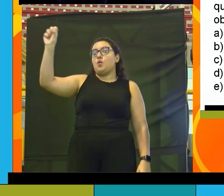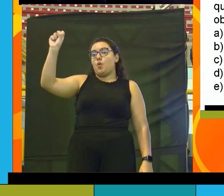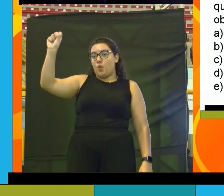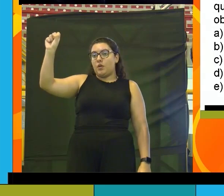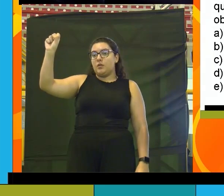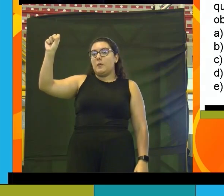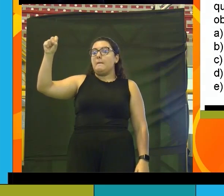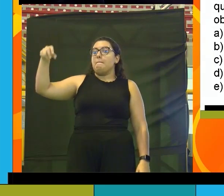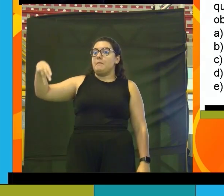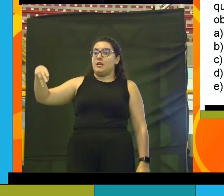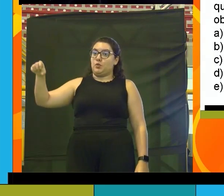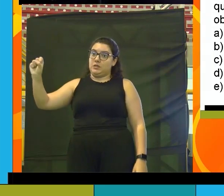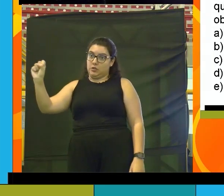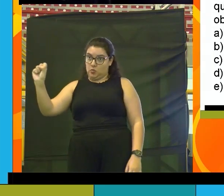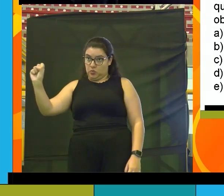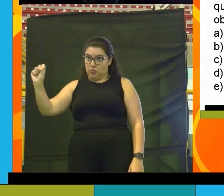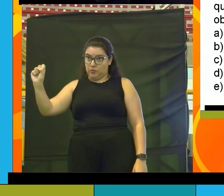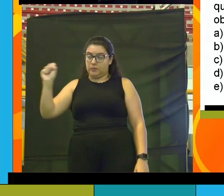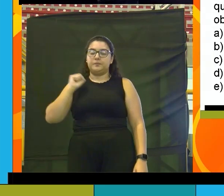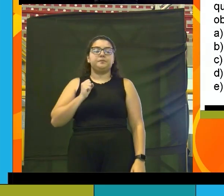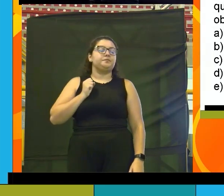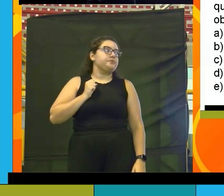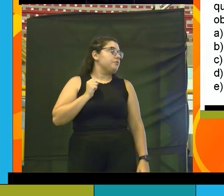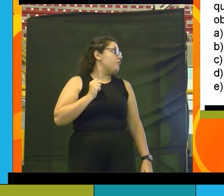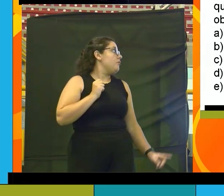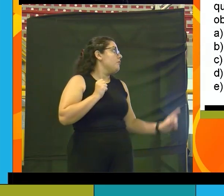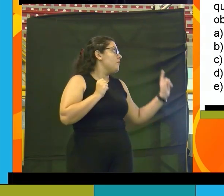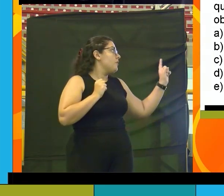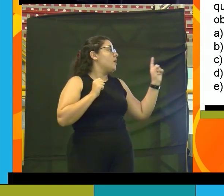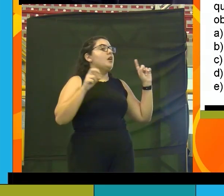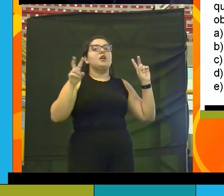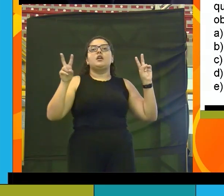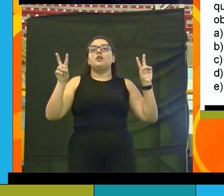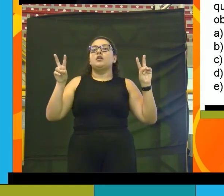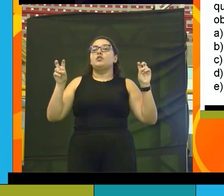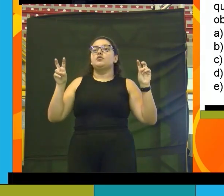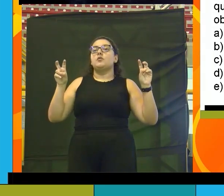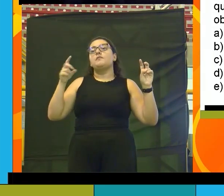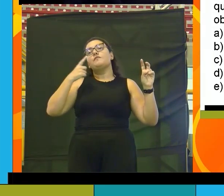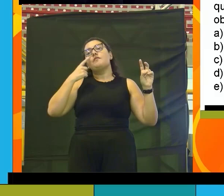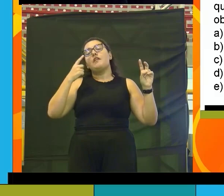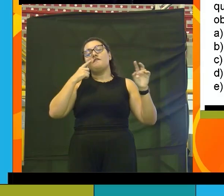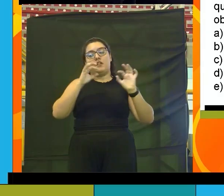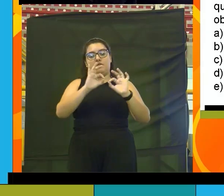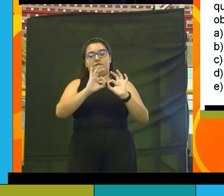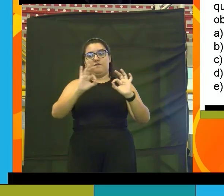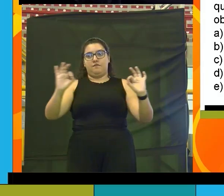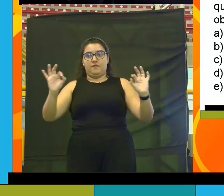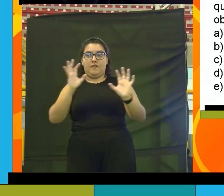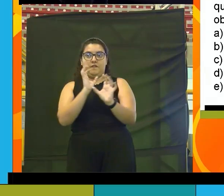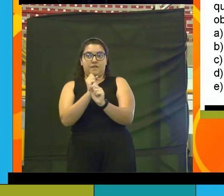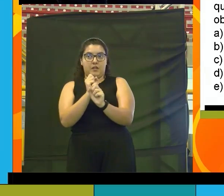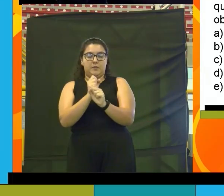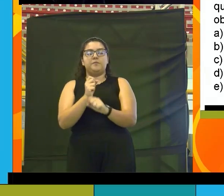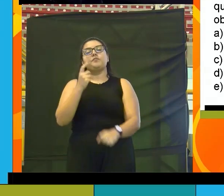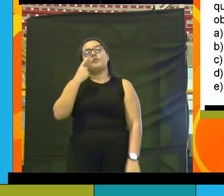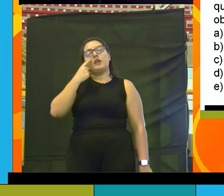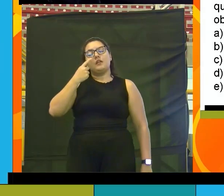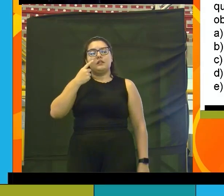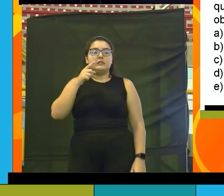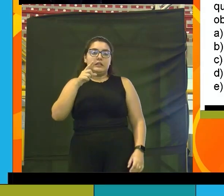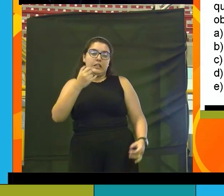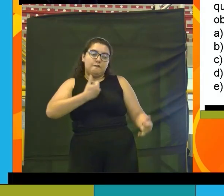por segundo. E de acordo com as funções, enfim, em relação à frequência. Analisando